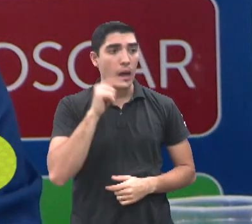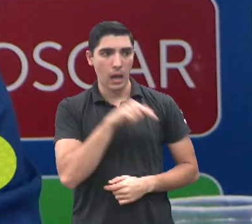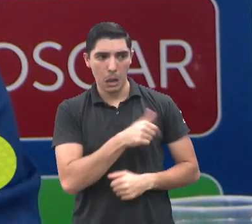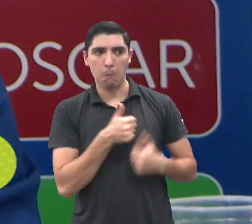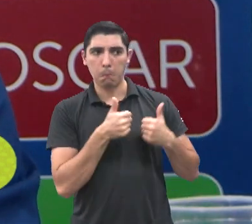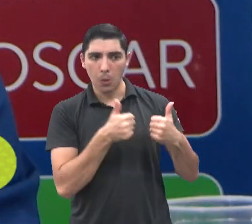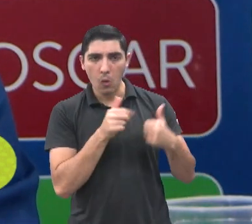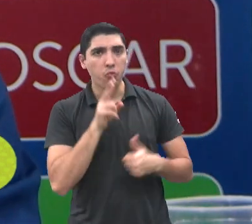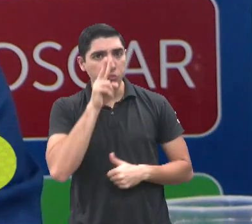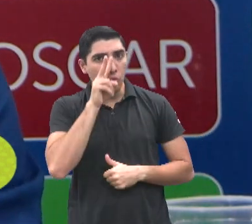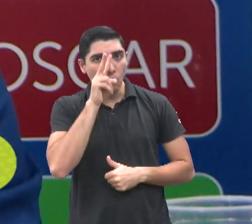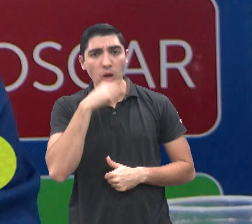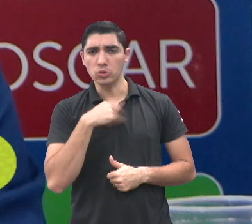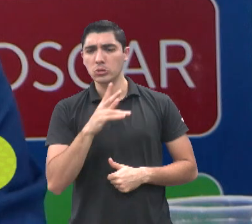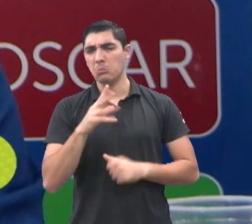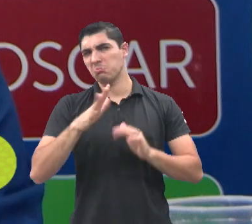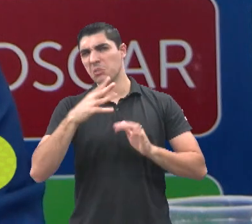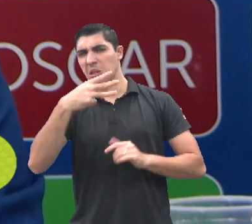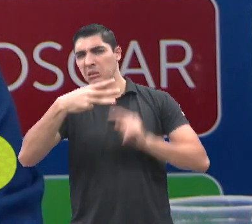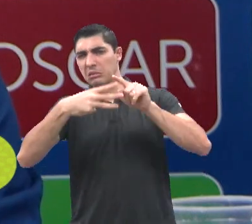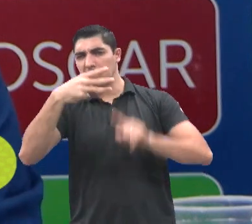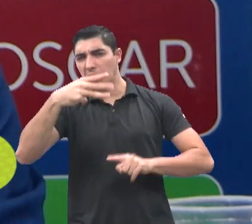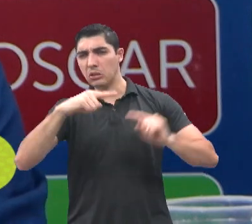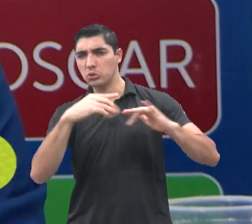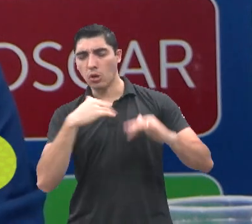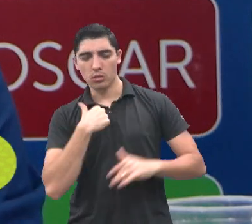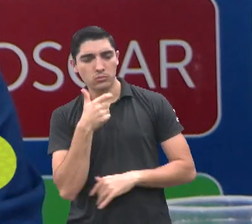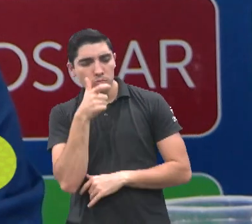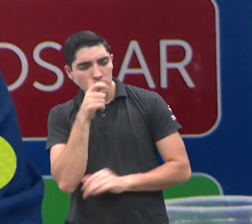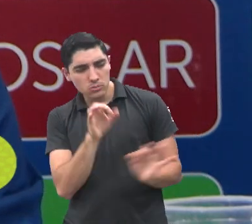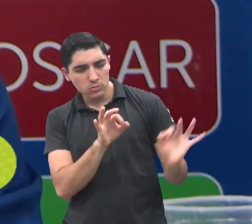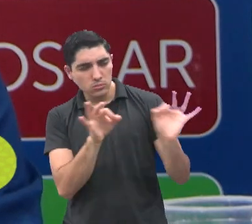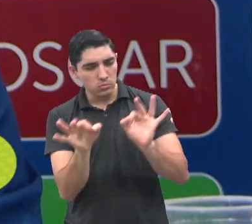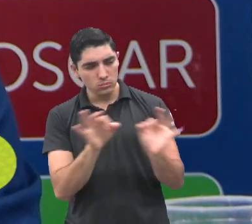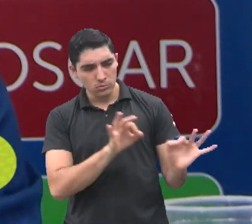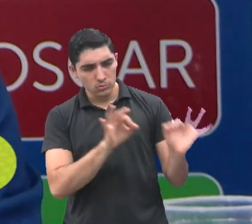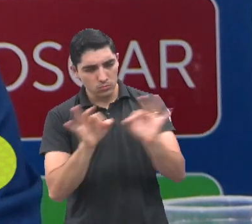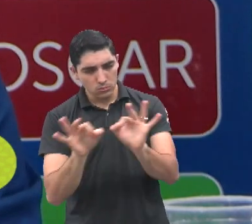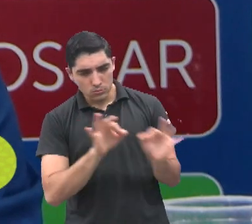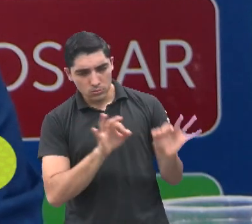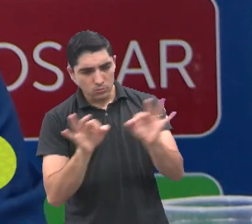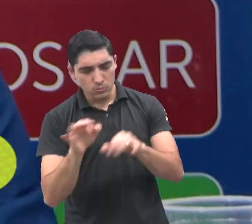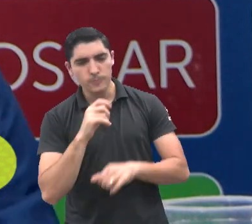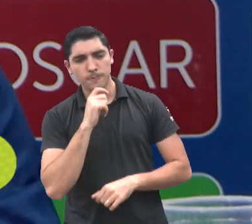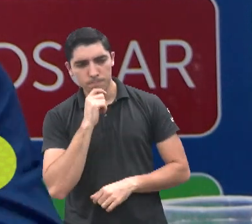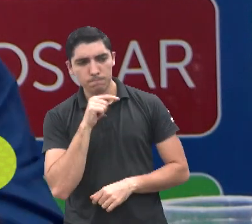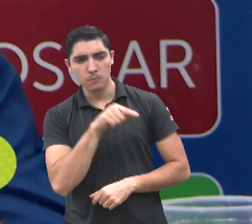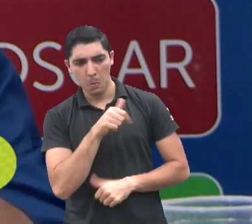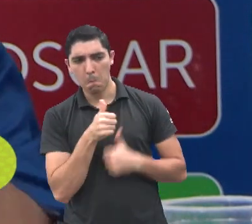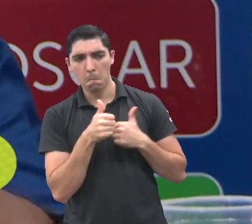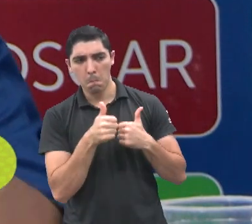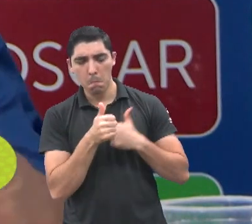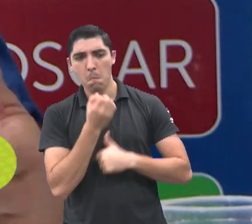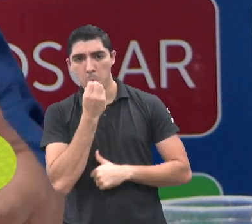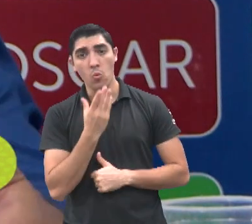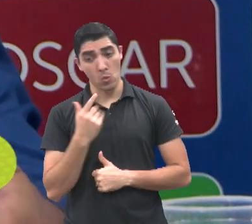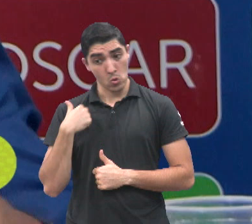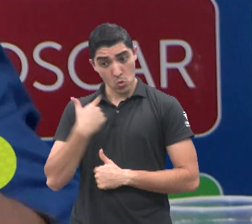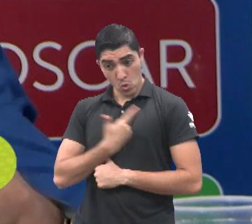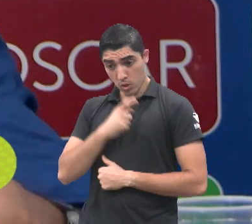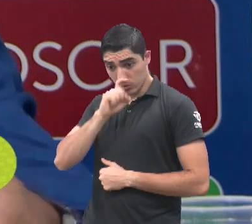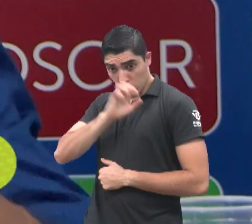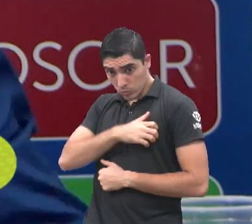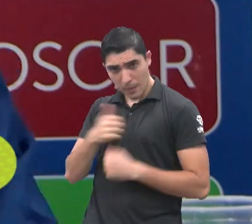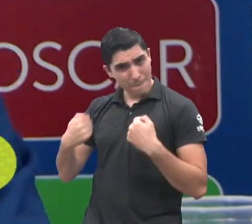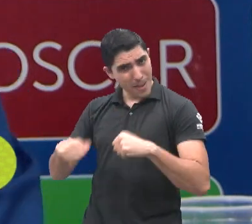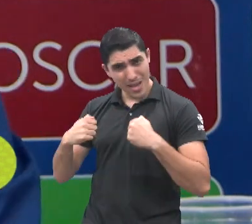André, principalmente os 3 últimos, é uma equipe qualificada, uma equipe que nós sabemos que nós vamos ter que dar o nosso melhor